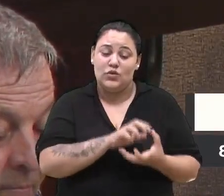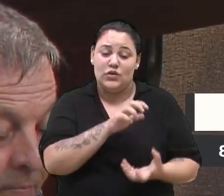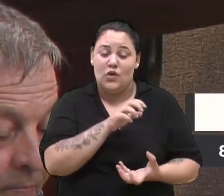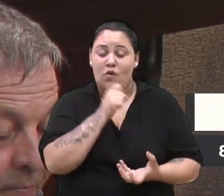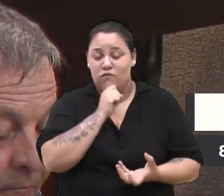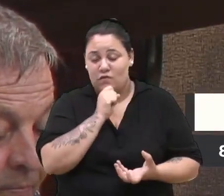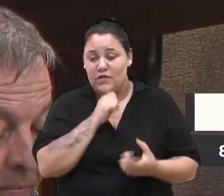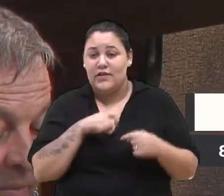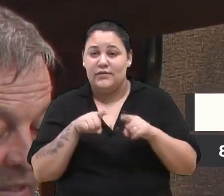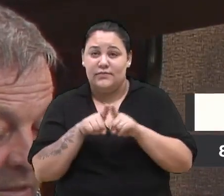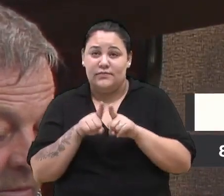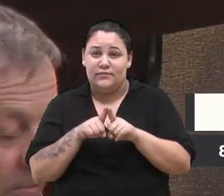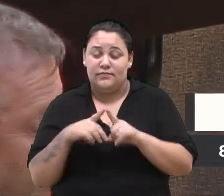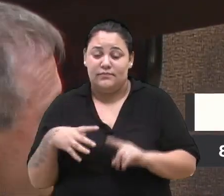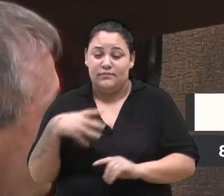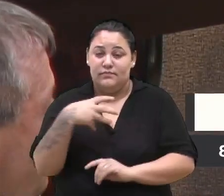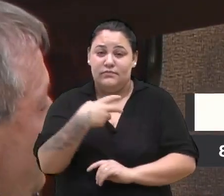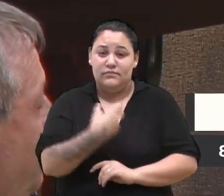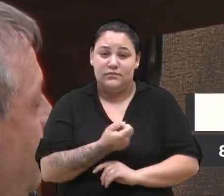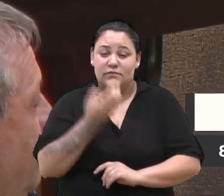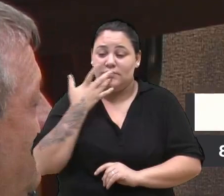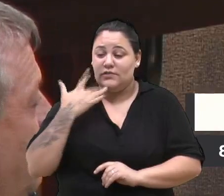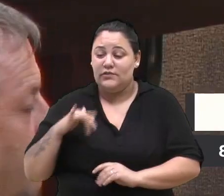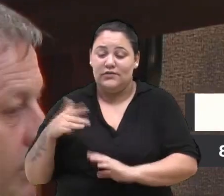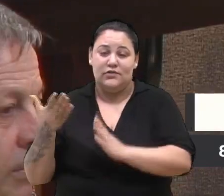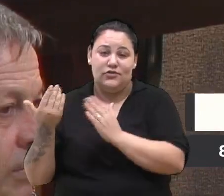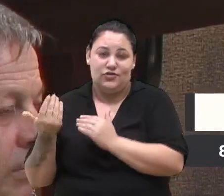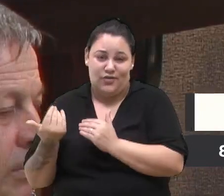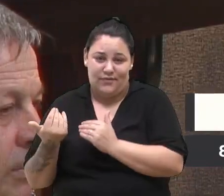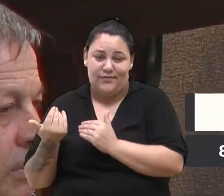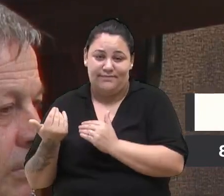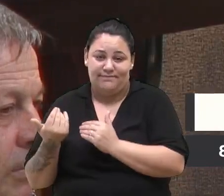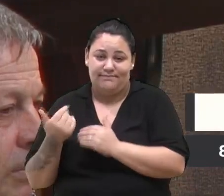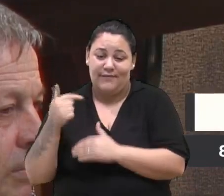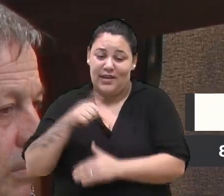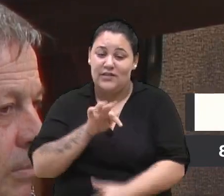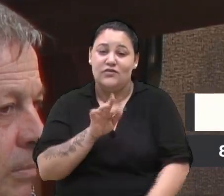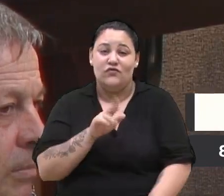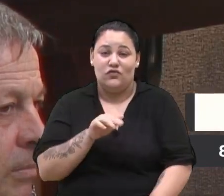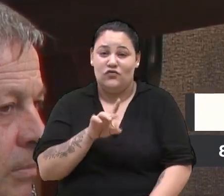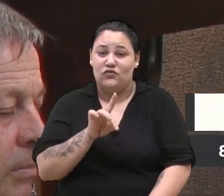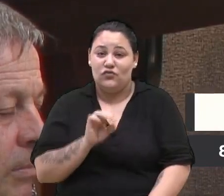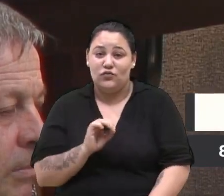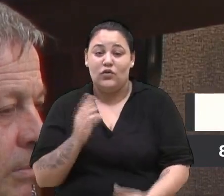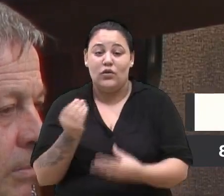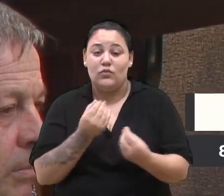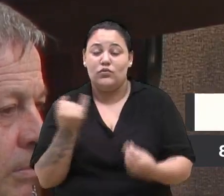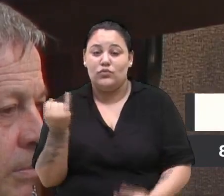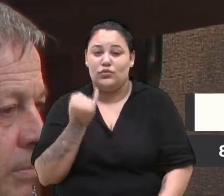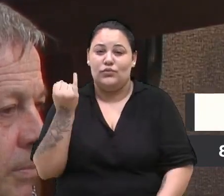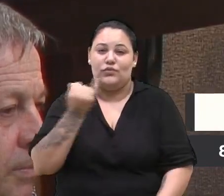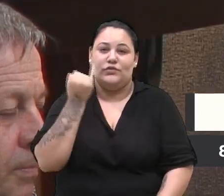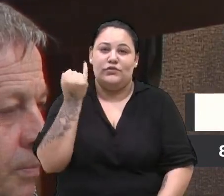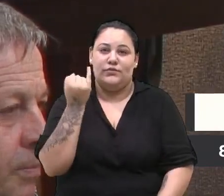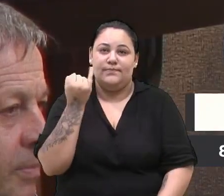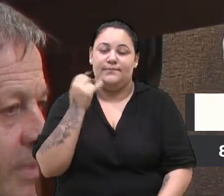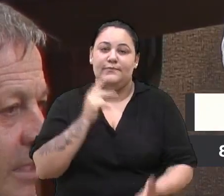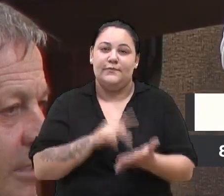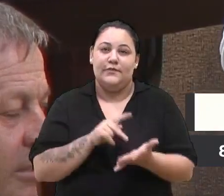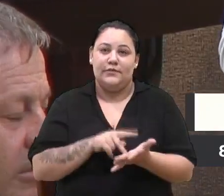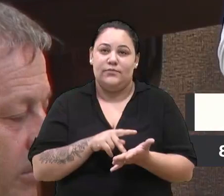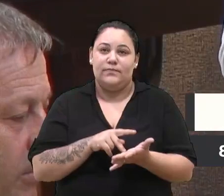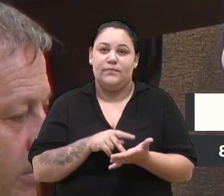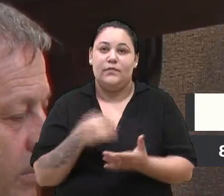nossas crianças e adolescentes, esse fundo. Extremo importante, importantíssimo também dizer